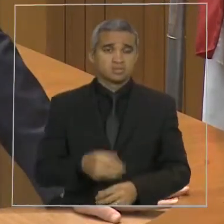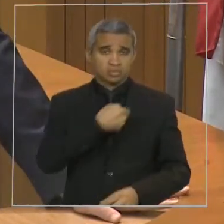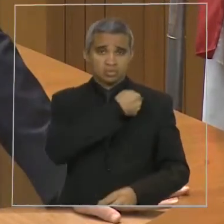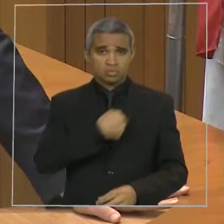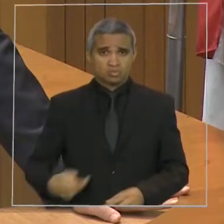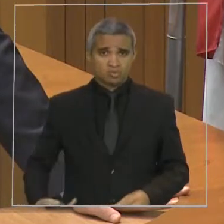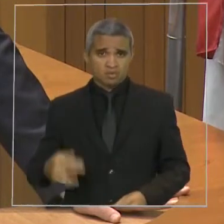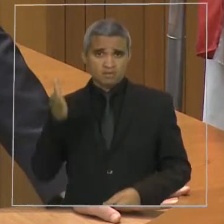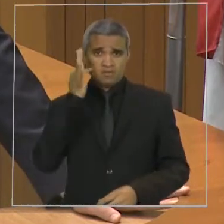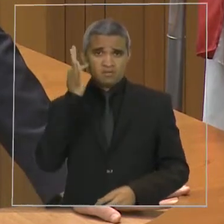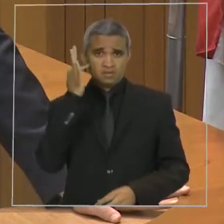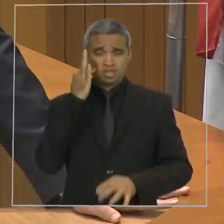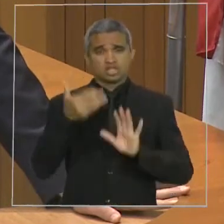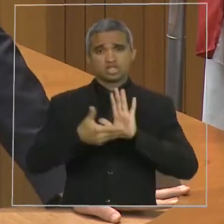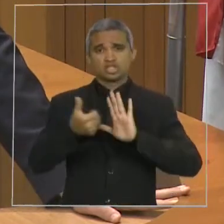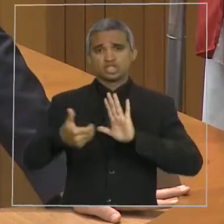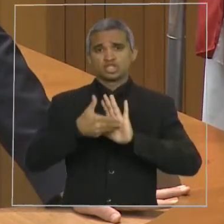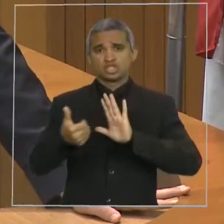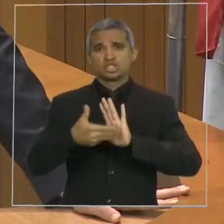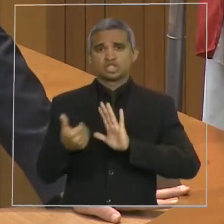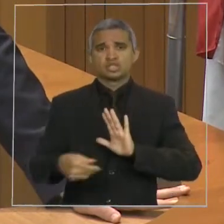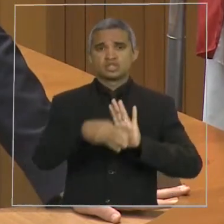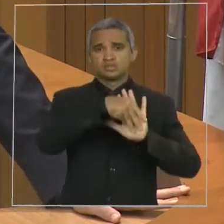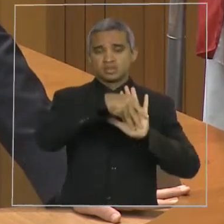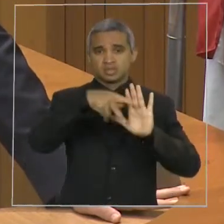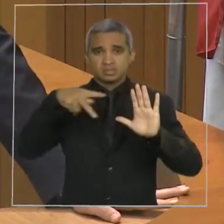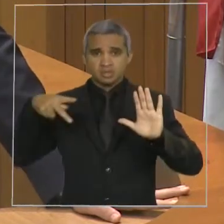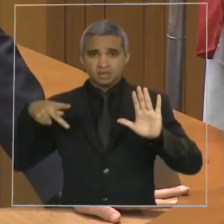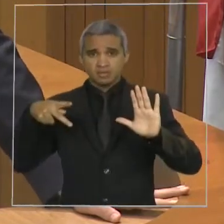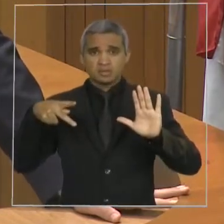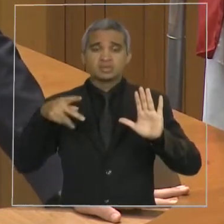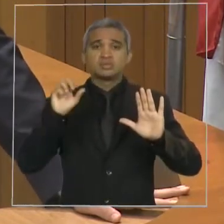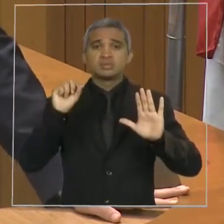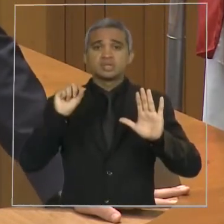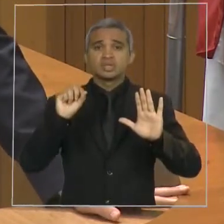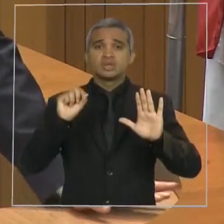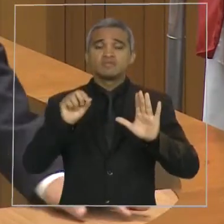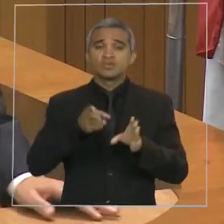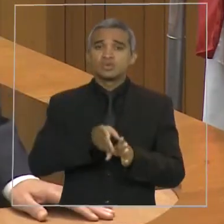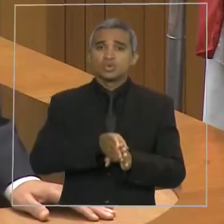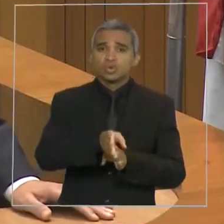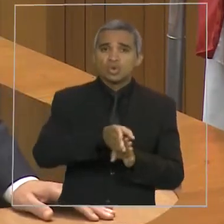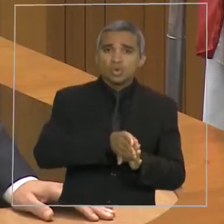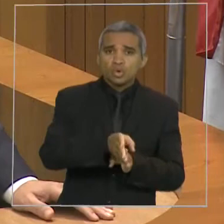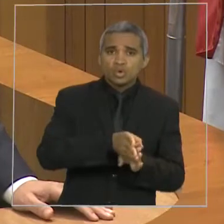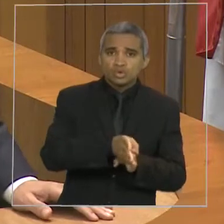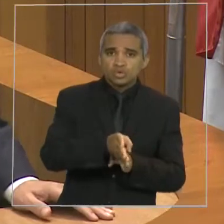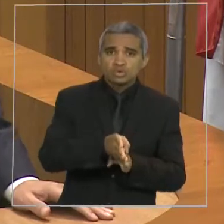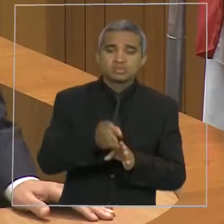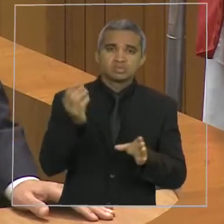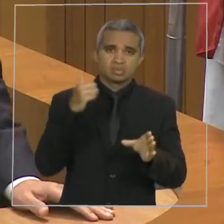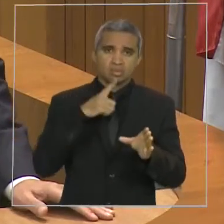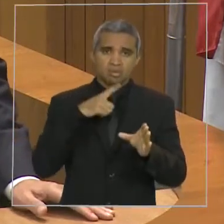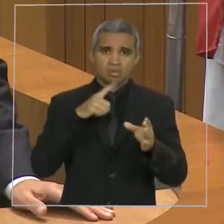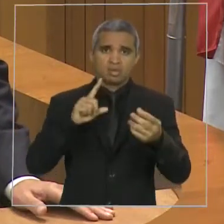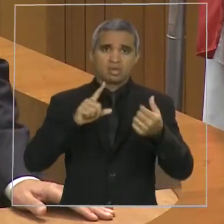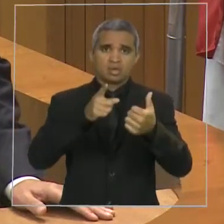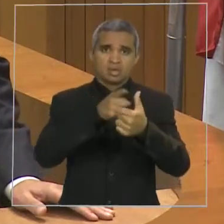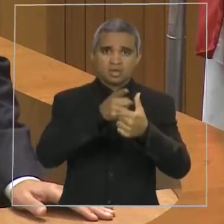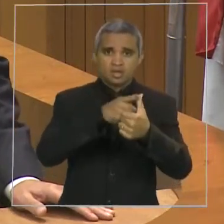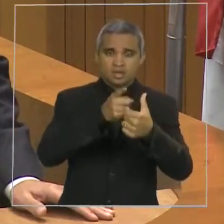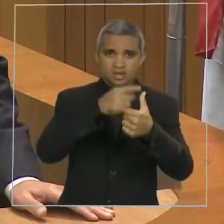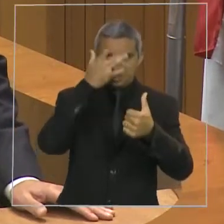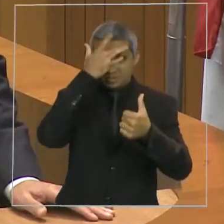medida provisória a expressão de que o Conselho seria composto por representantes dos